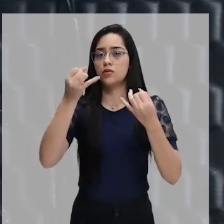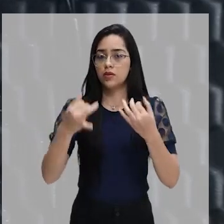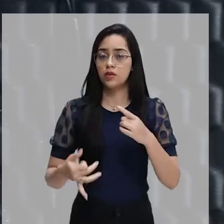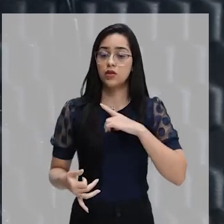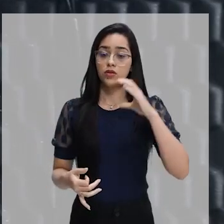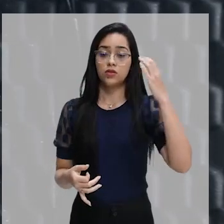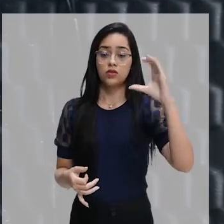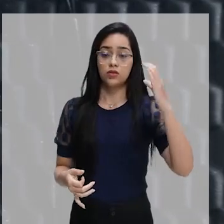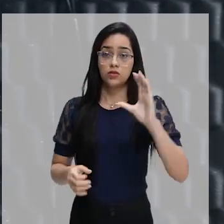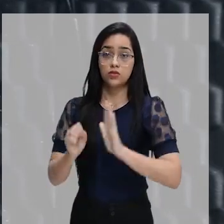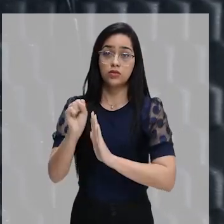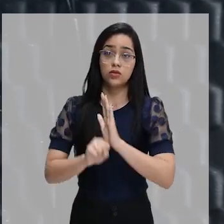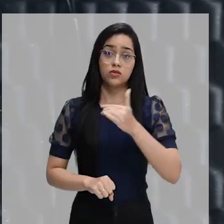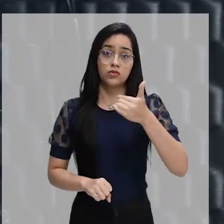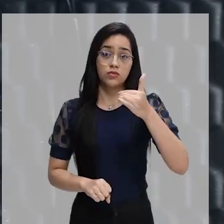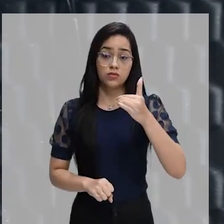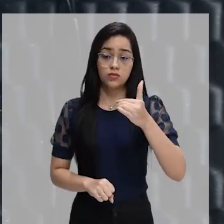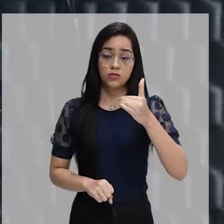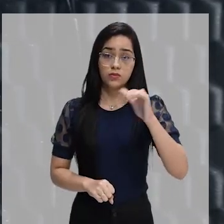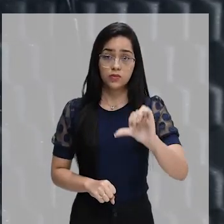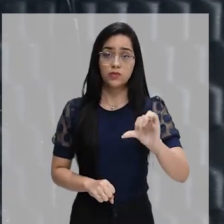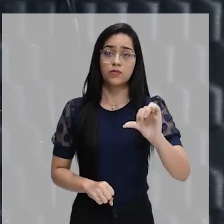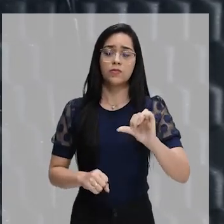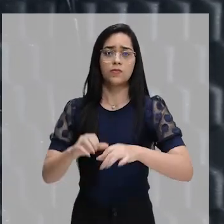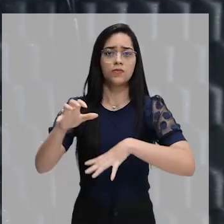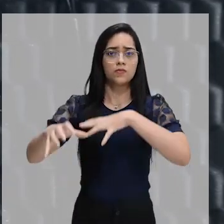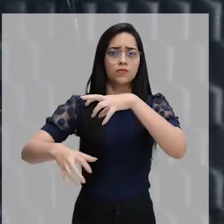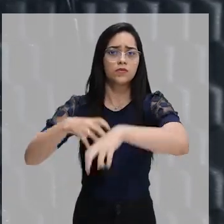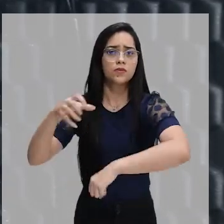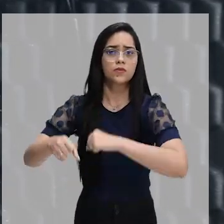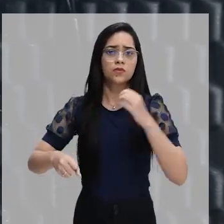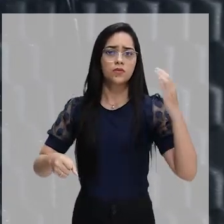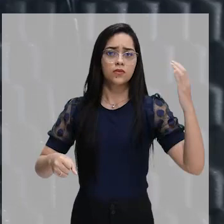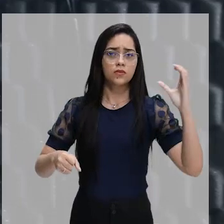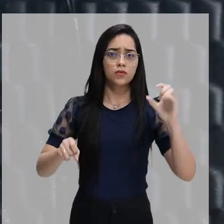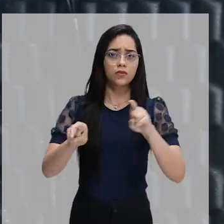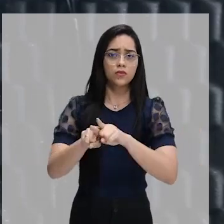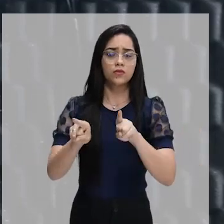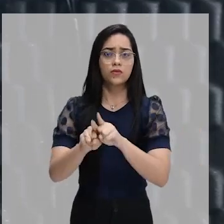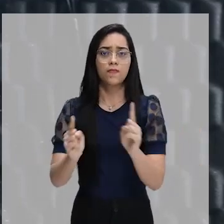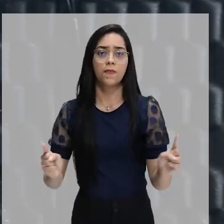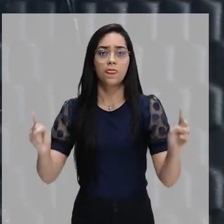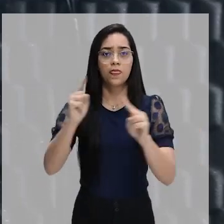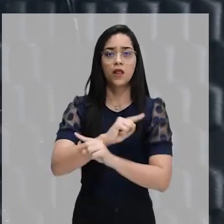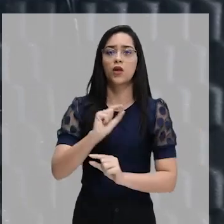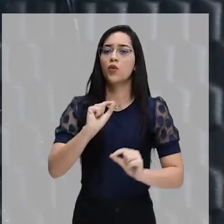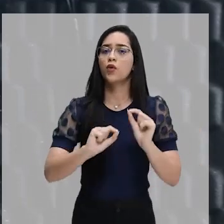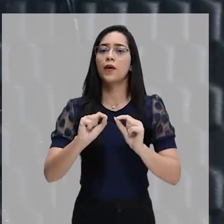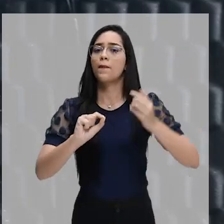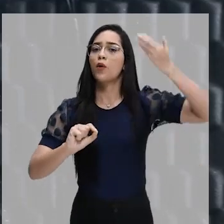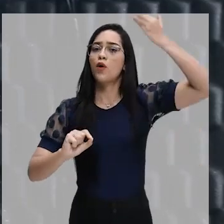do cientificismo. Então, essa busca pela ciência, o positivismo, para